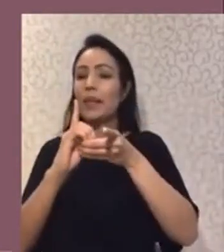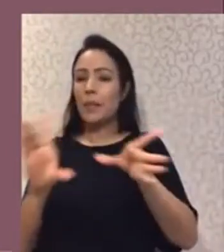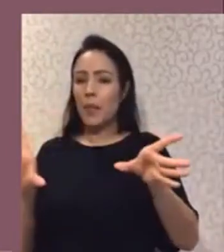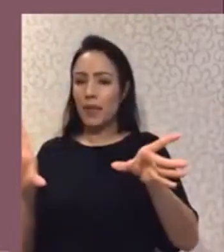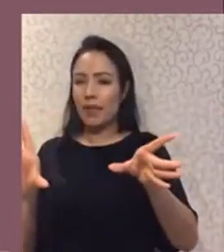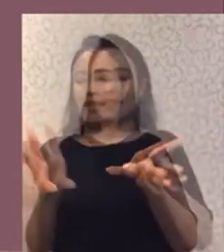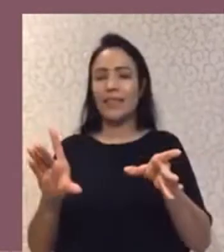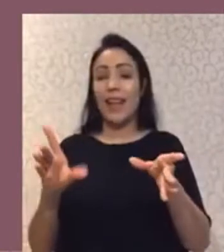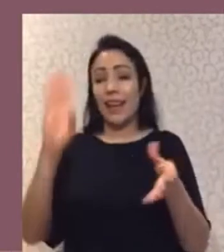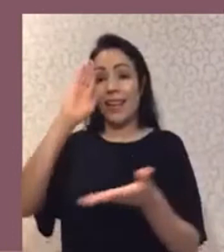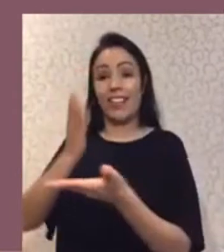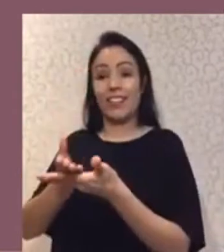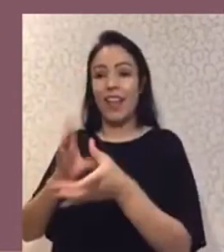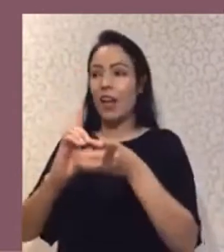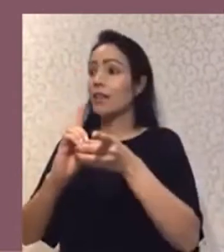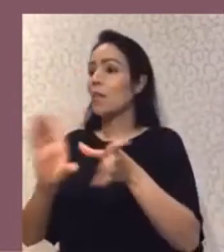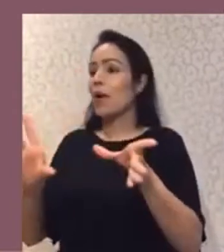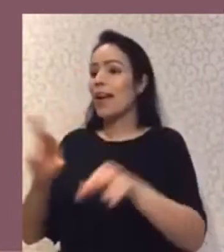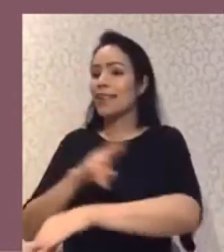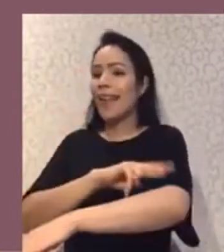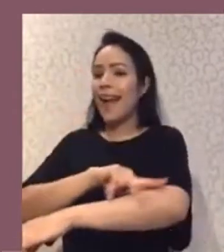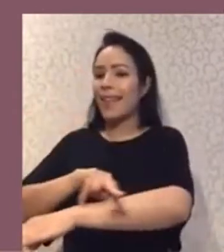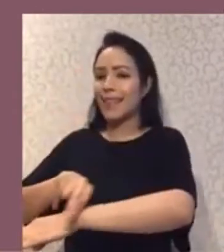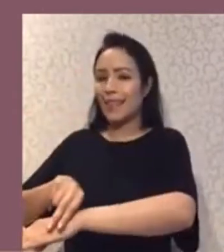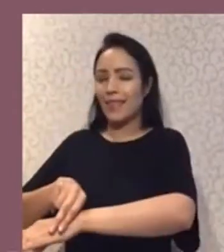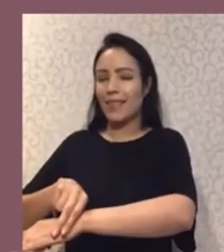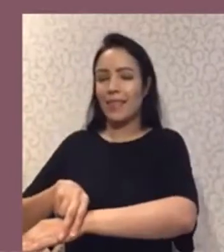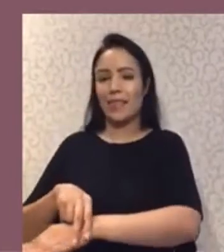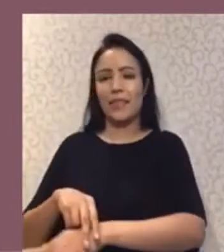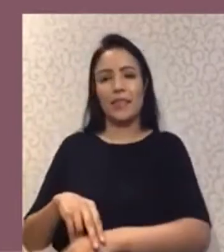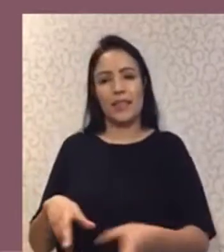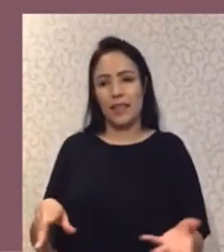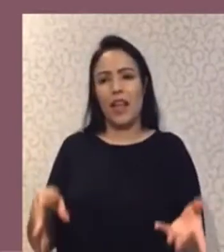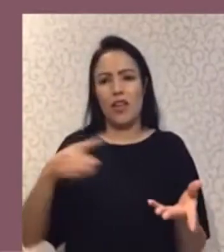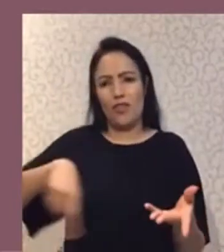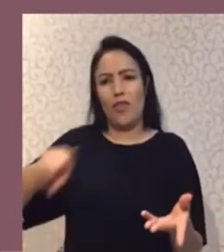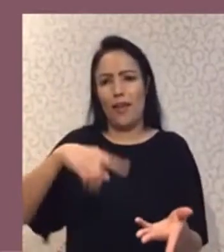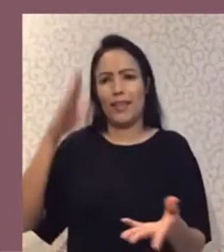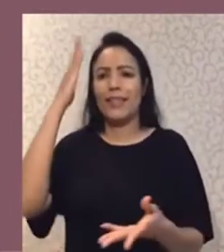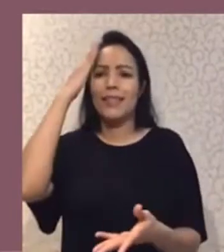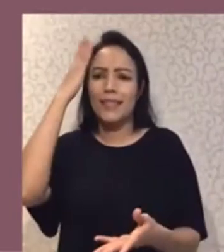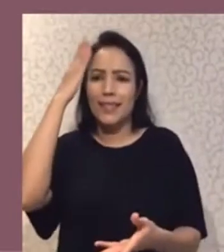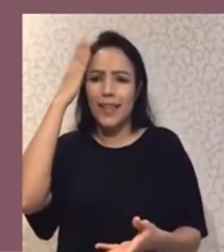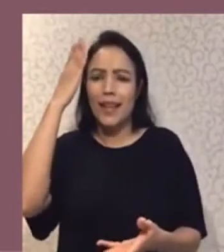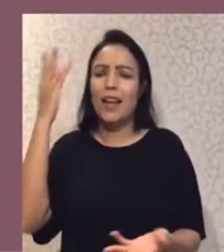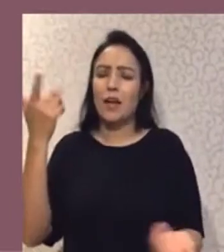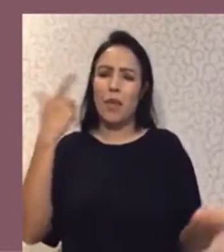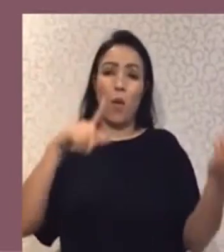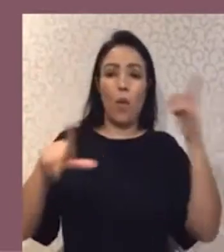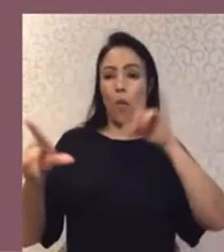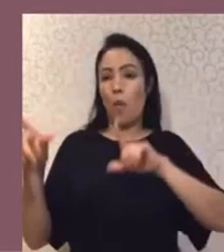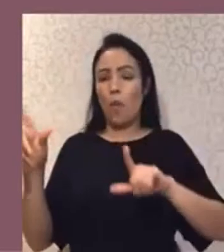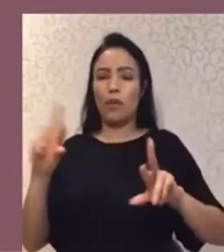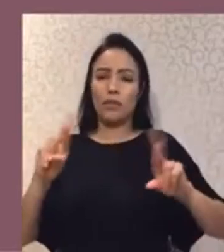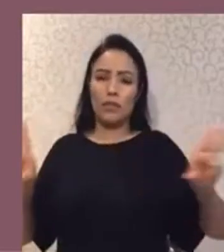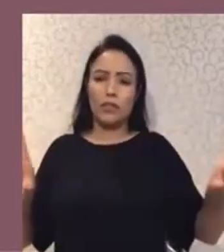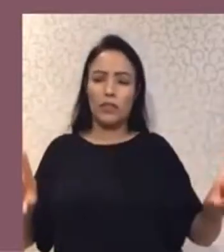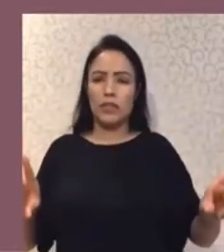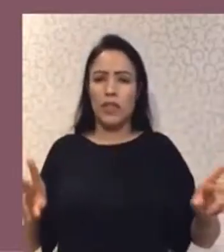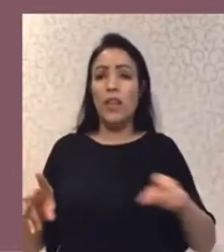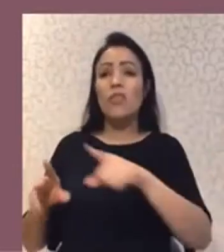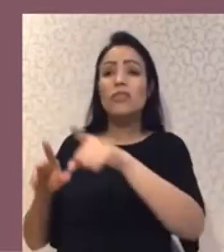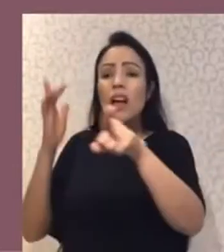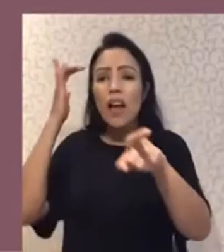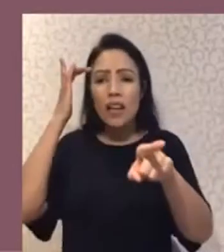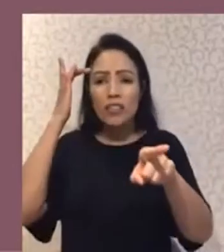E é mentira. Eles sabem, nós sabemos que temos vantagem. Eu pergunto, né, na pesquisa, você acha que você teve alguma vantagem em ser